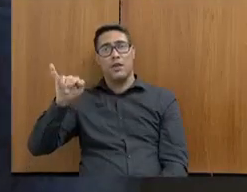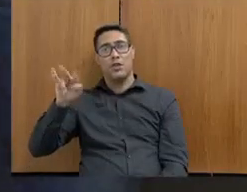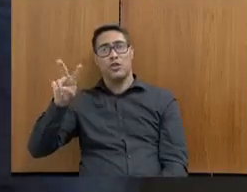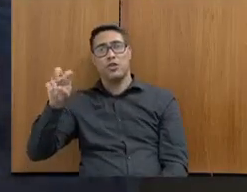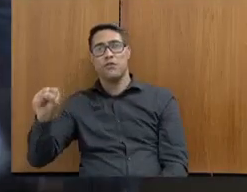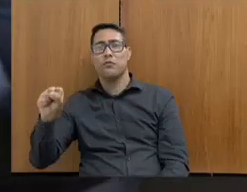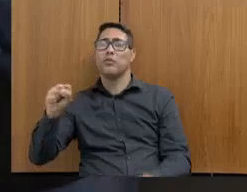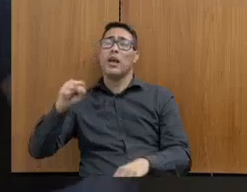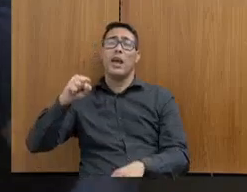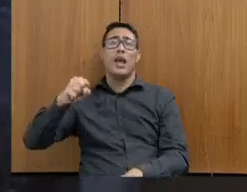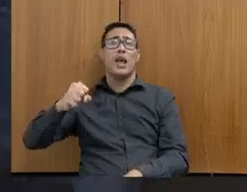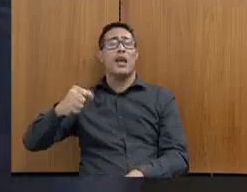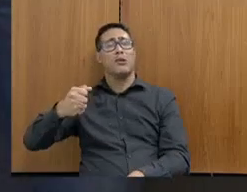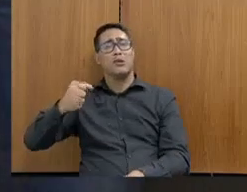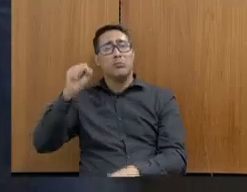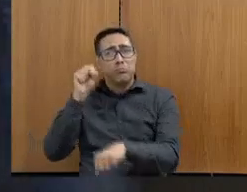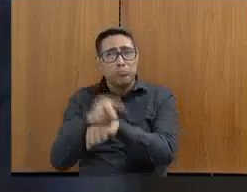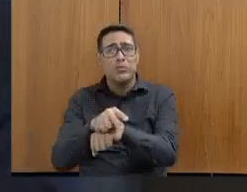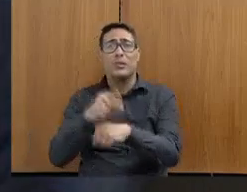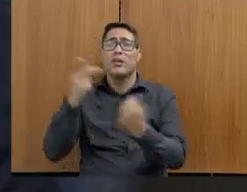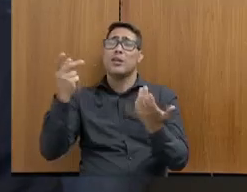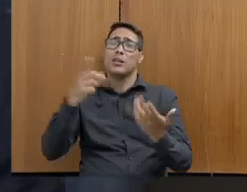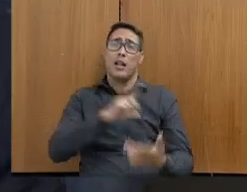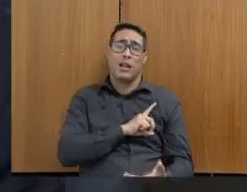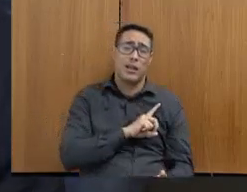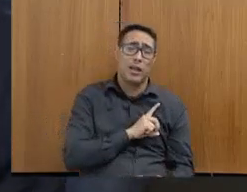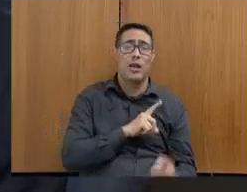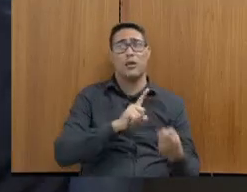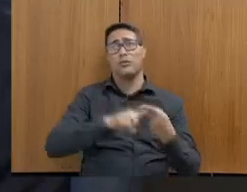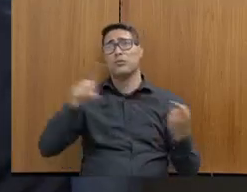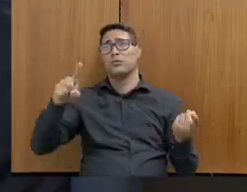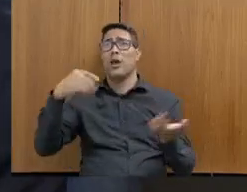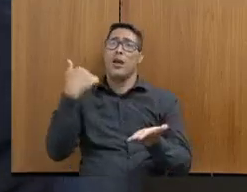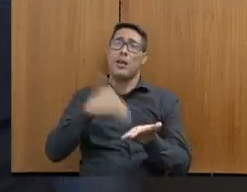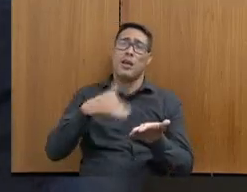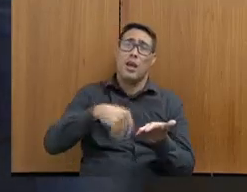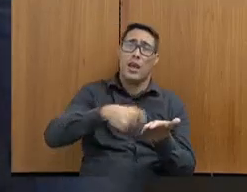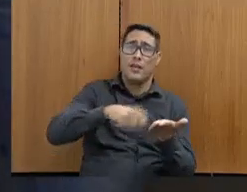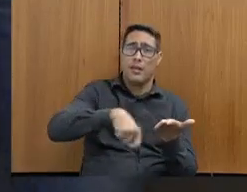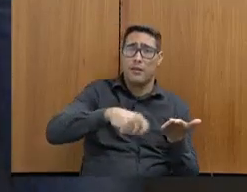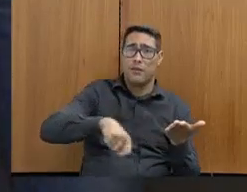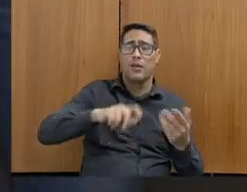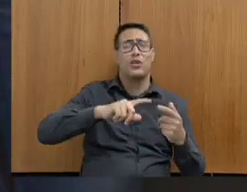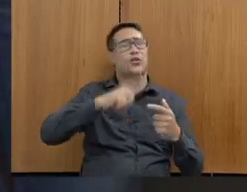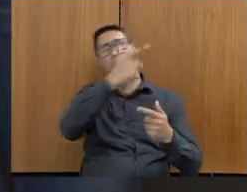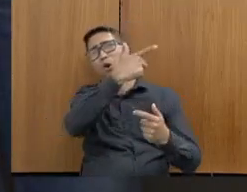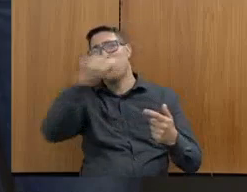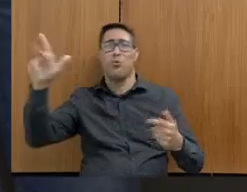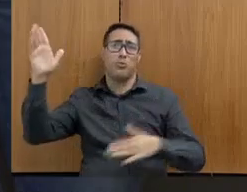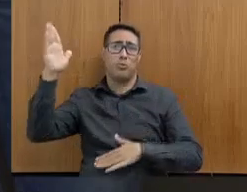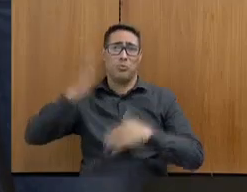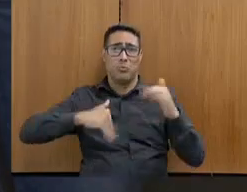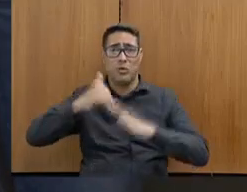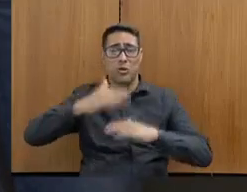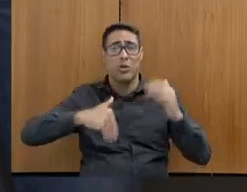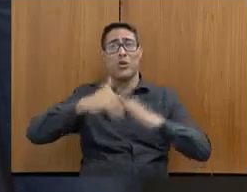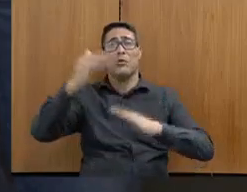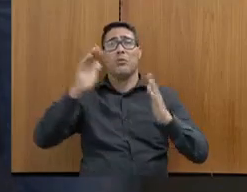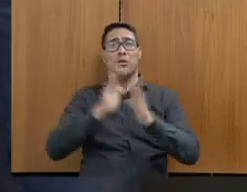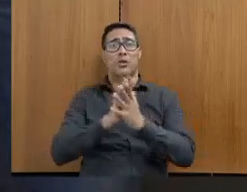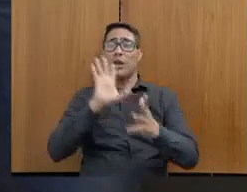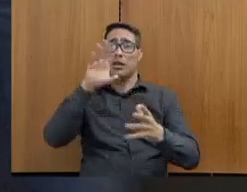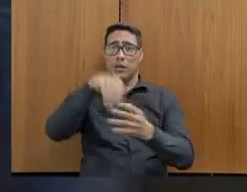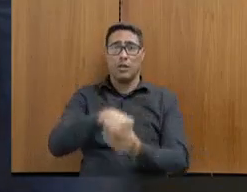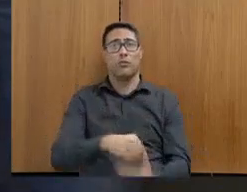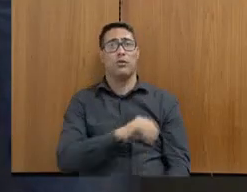Delegados é também de outros profissionais na Polícia